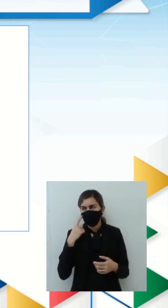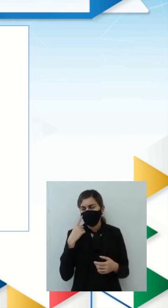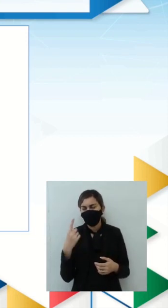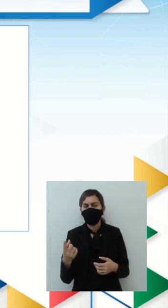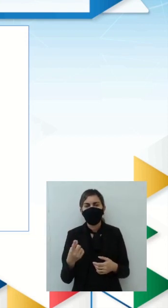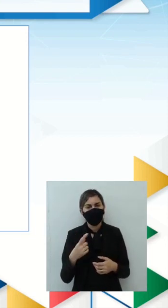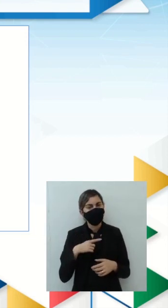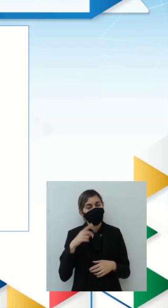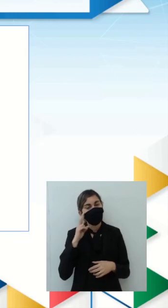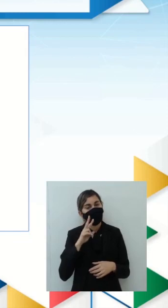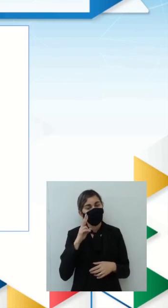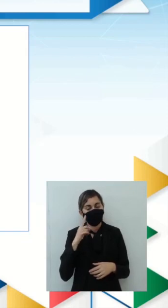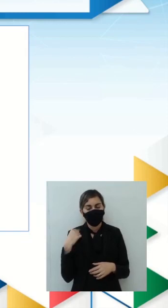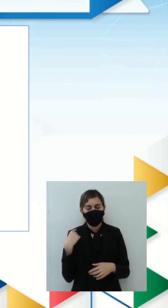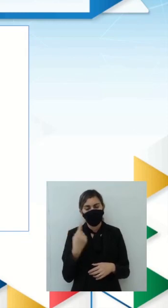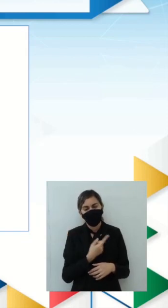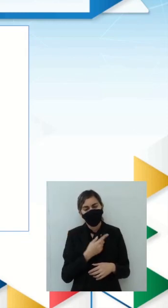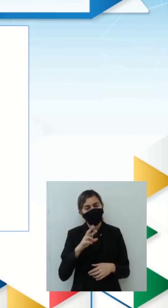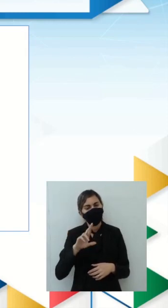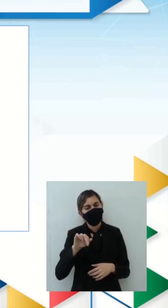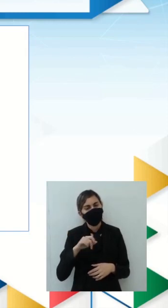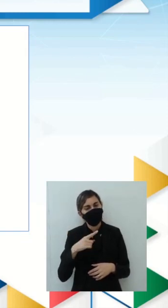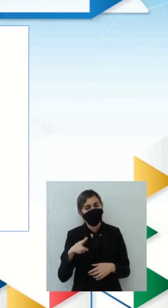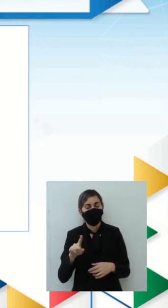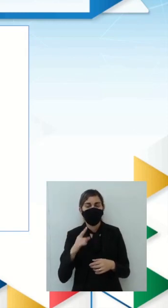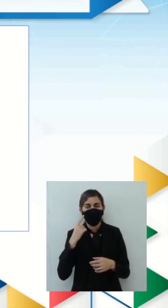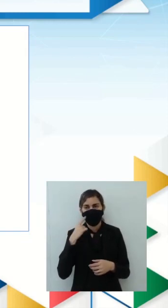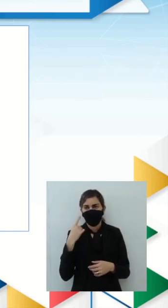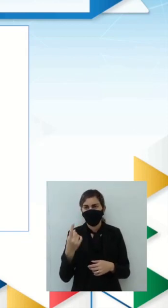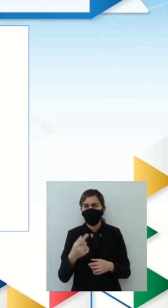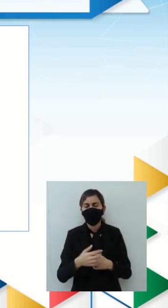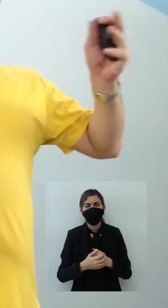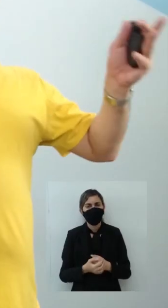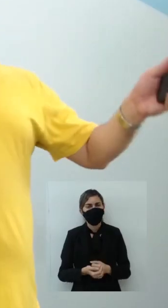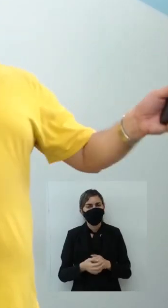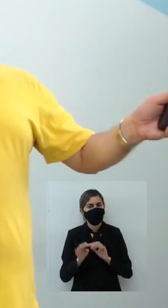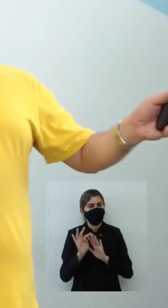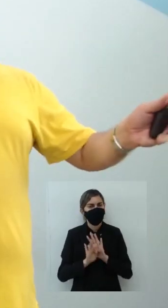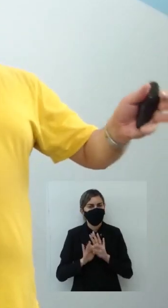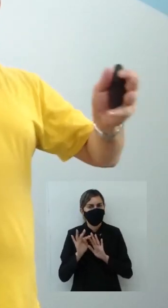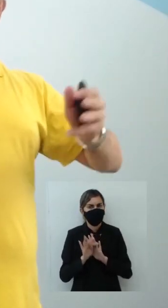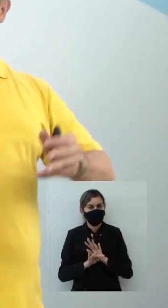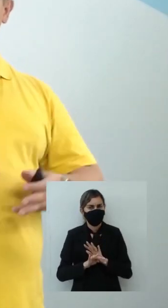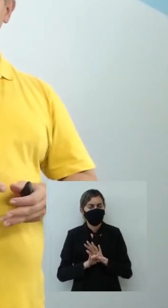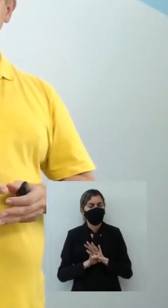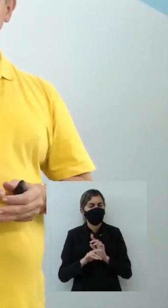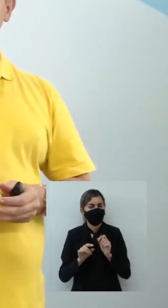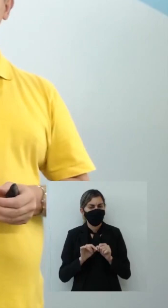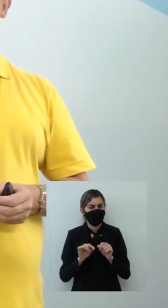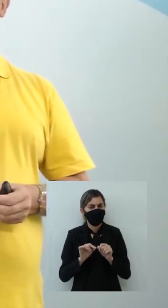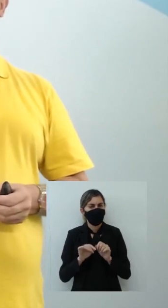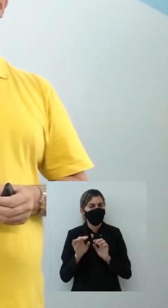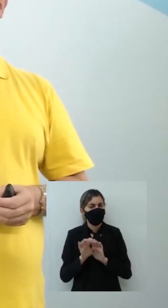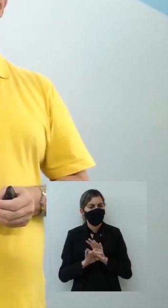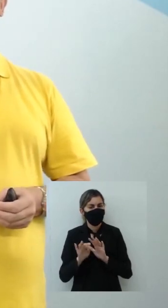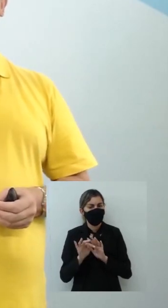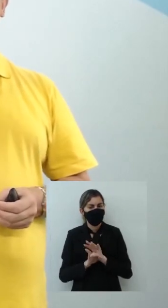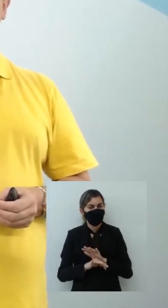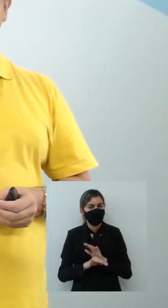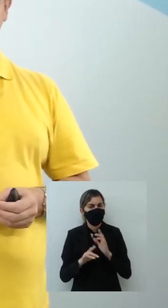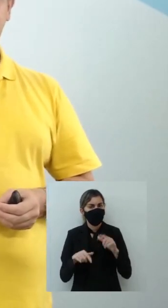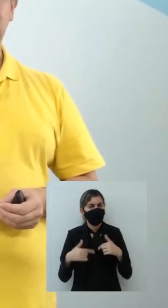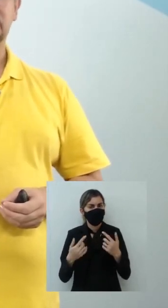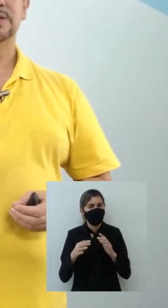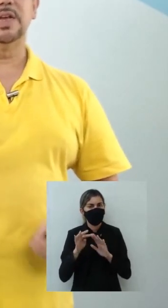momento, lembrar da nossa revisão. Então vamos ver aqui. Textualidade é aquilo que faz um texto ser